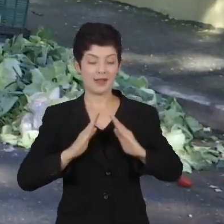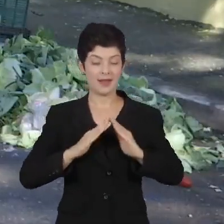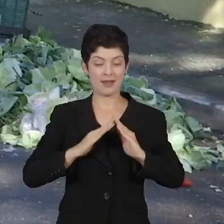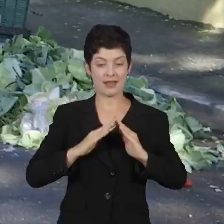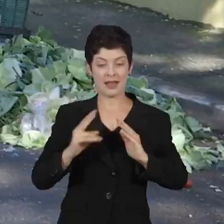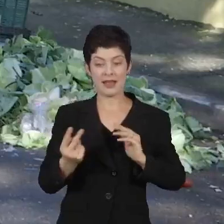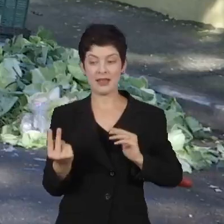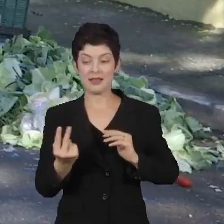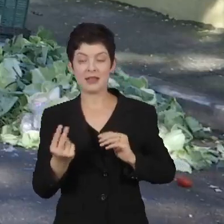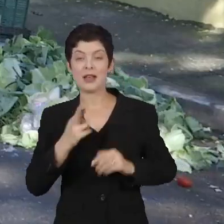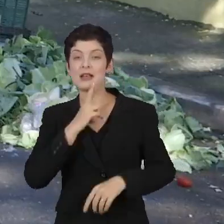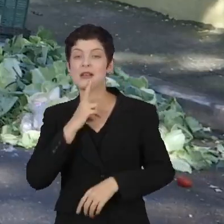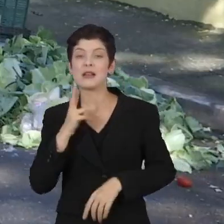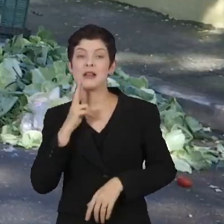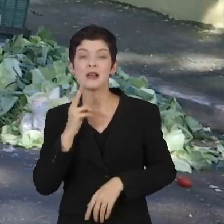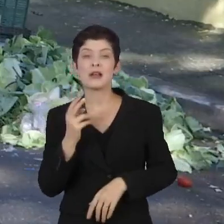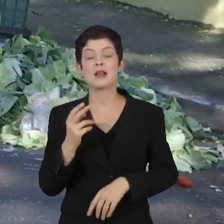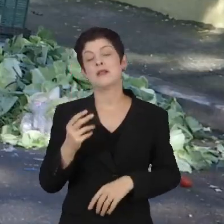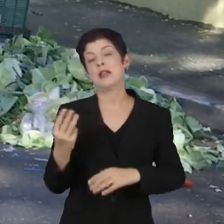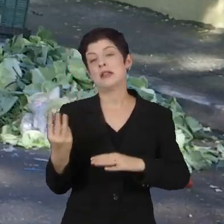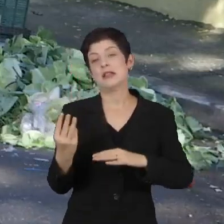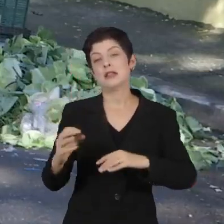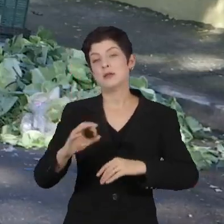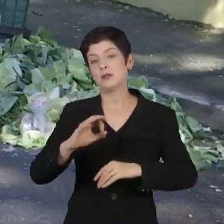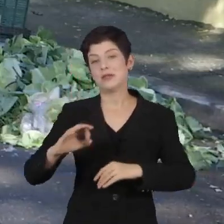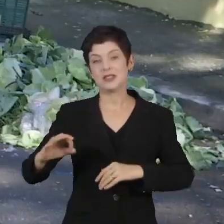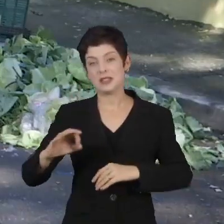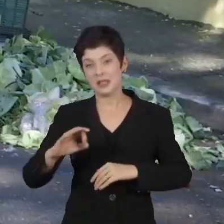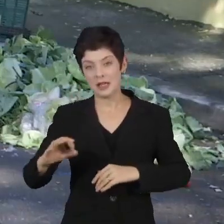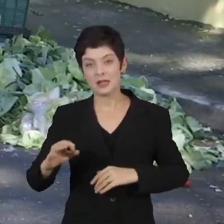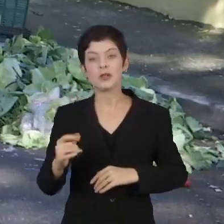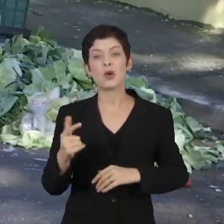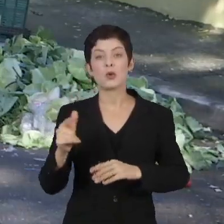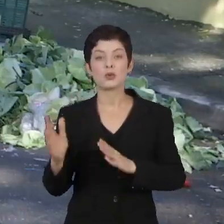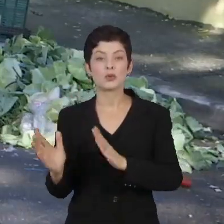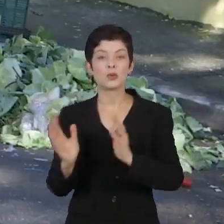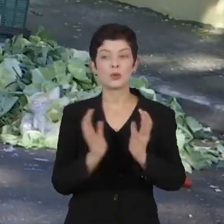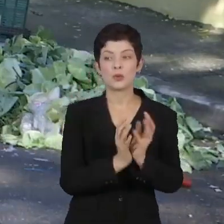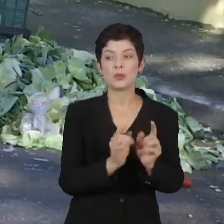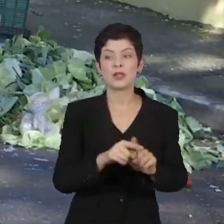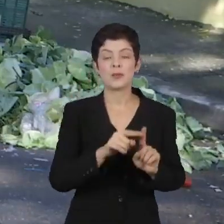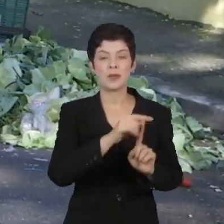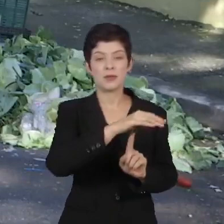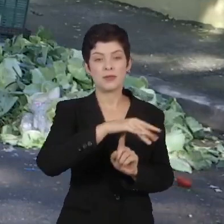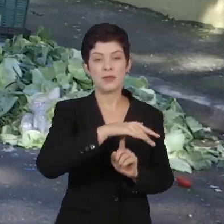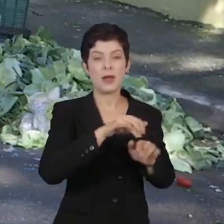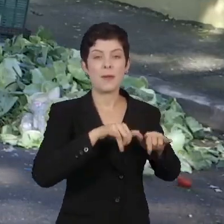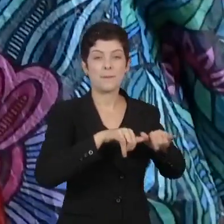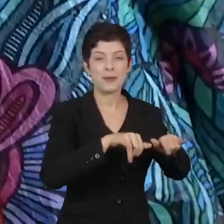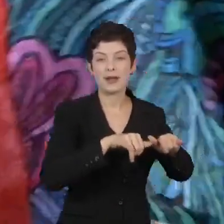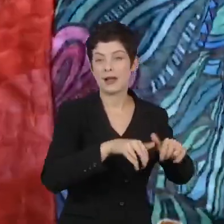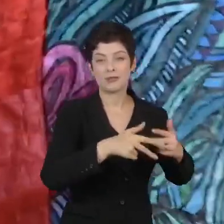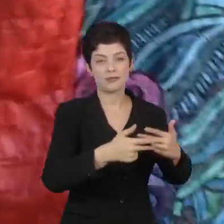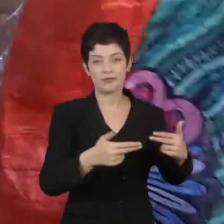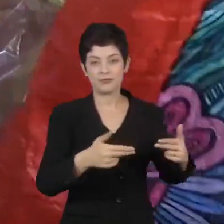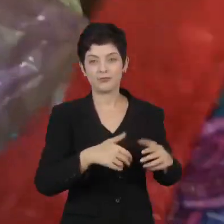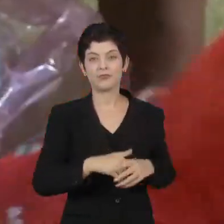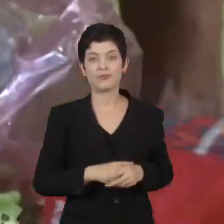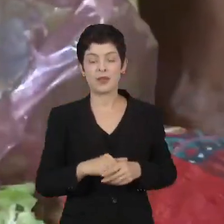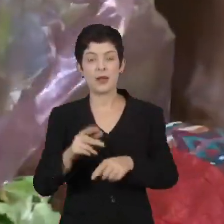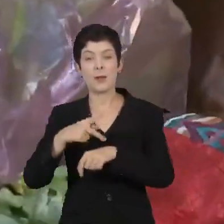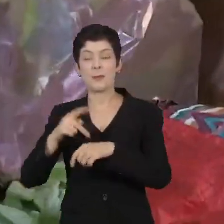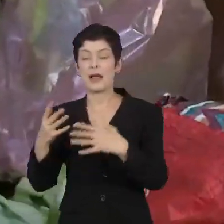os restaurantes com quase 1/3. Outra parcela importante também está no varejo, como em mercados e feiras. Países